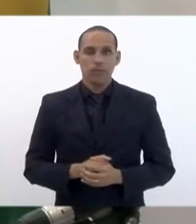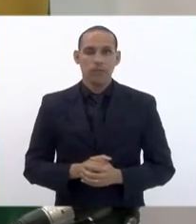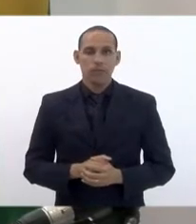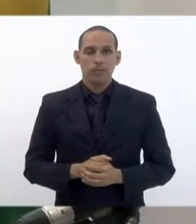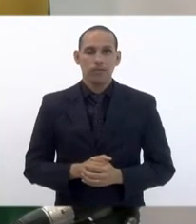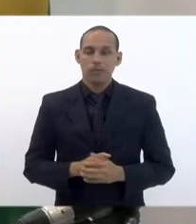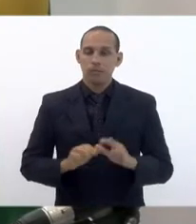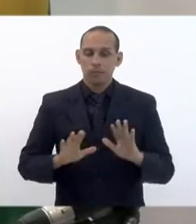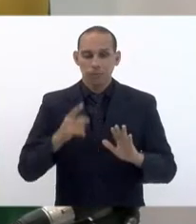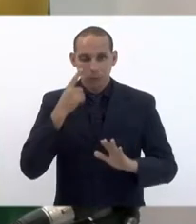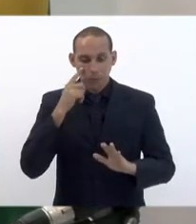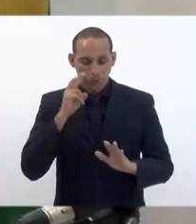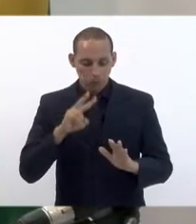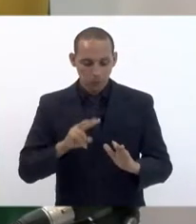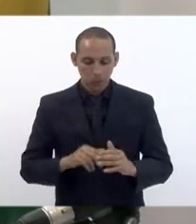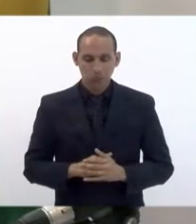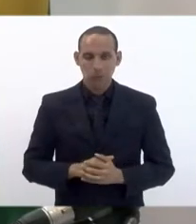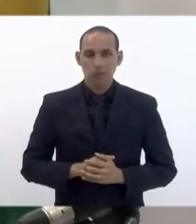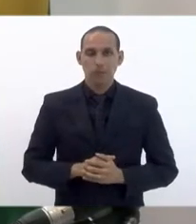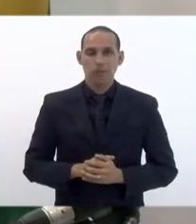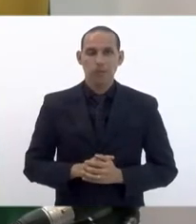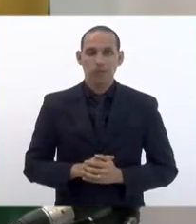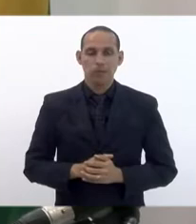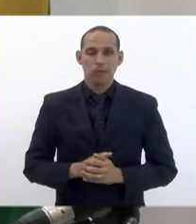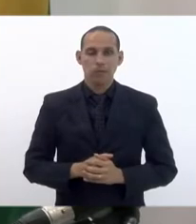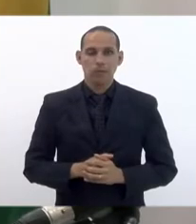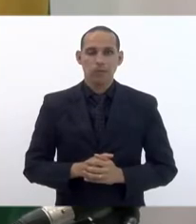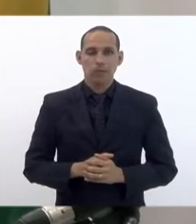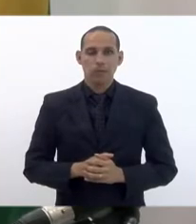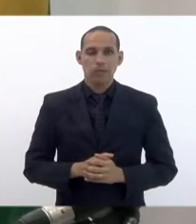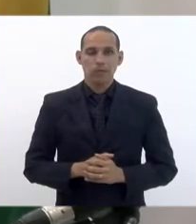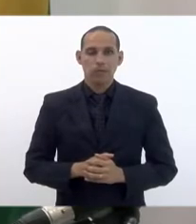Deixa eu ver aqui. Porra, teve 18 emendas.